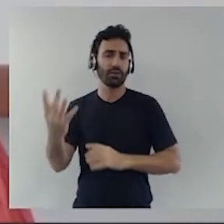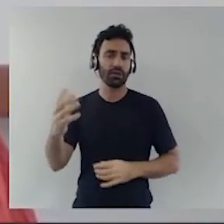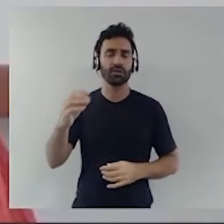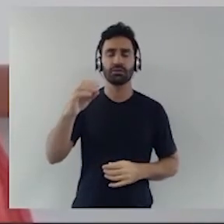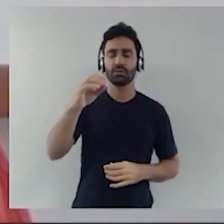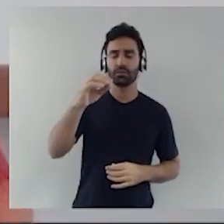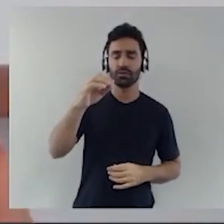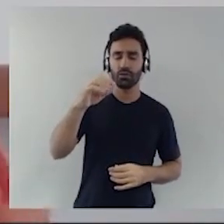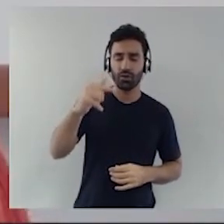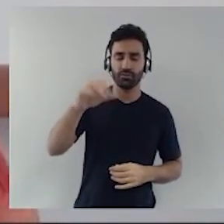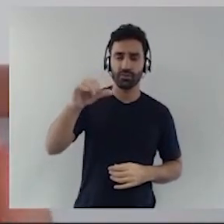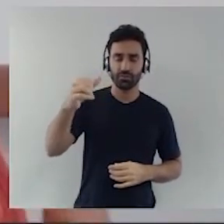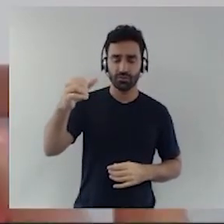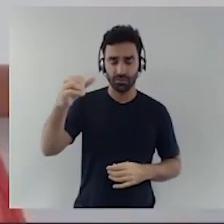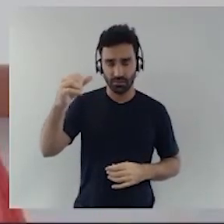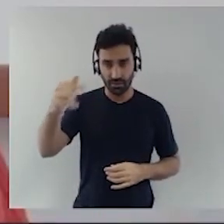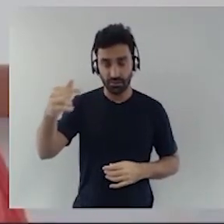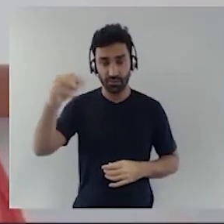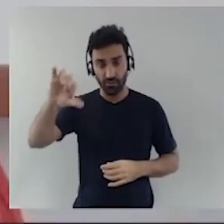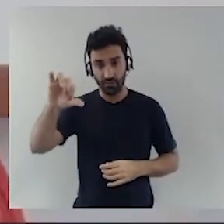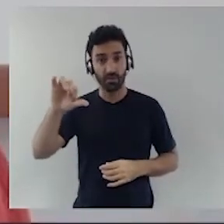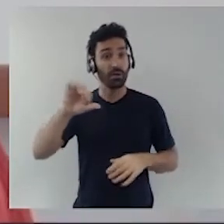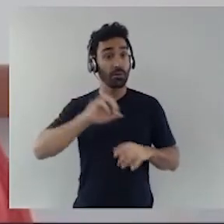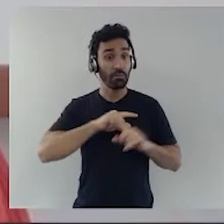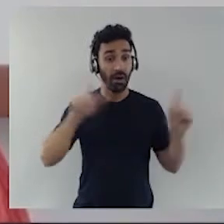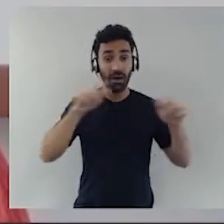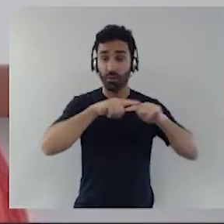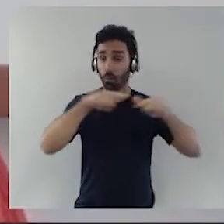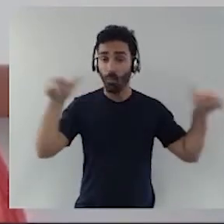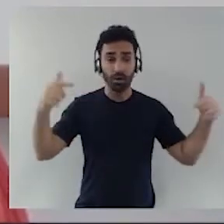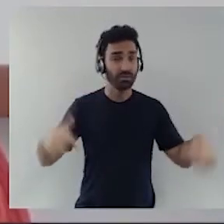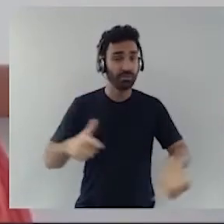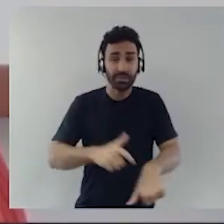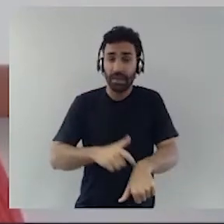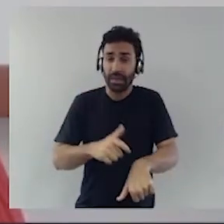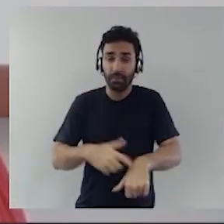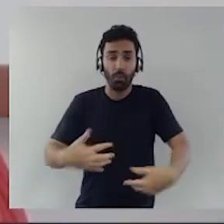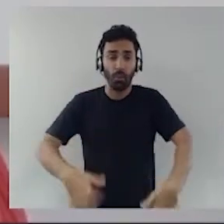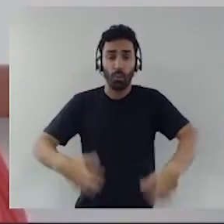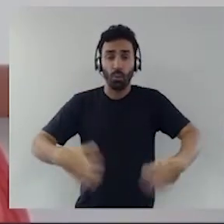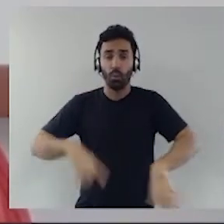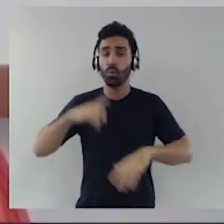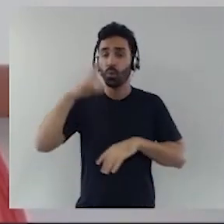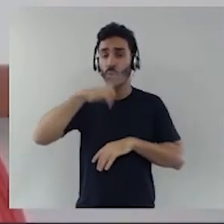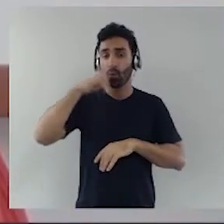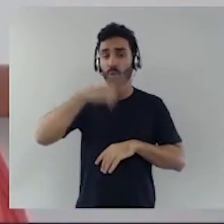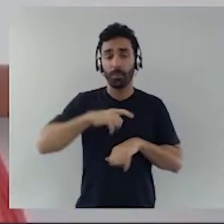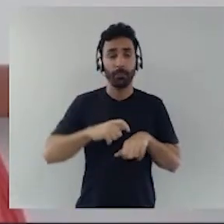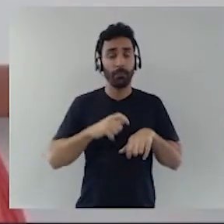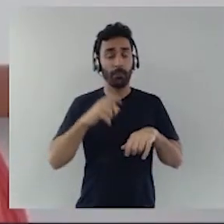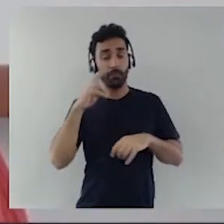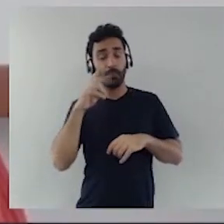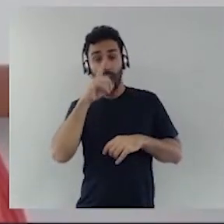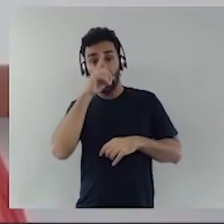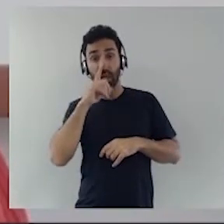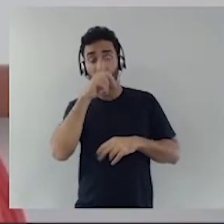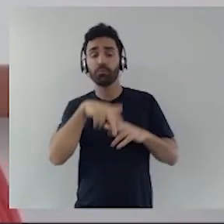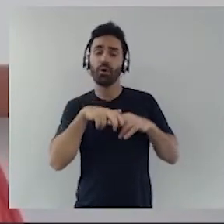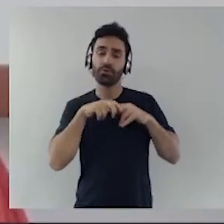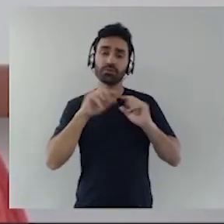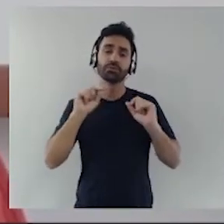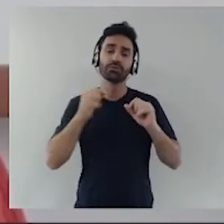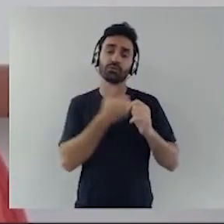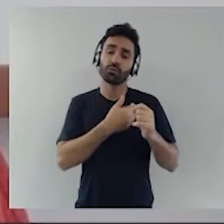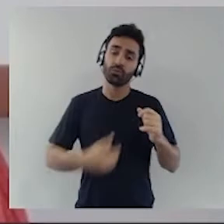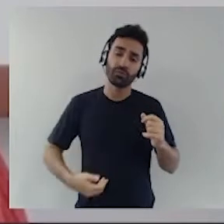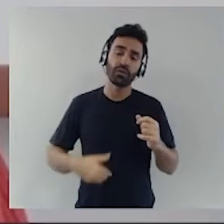então quando não há tempo numa situação de urgência de perigo cabe à autoridade pública